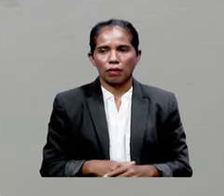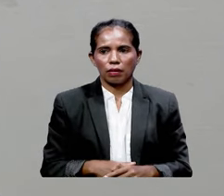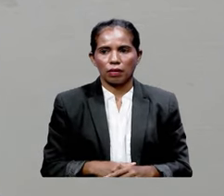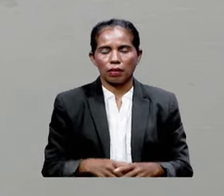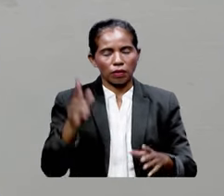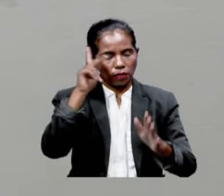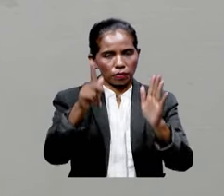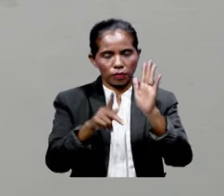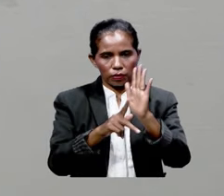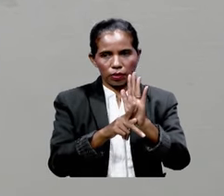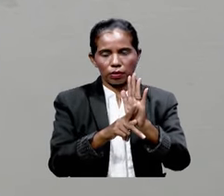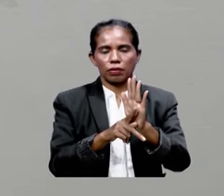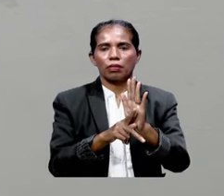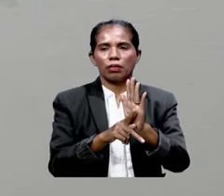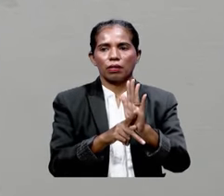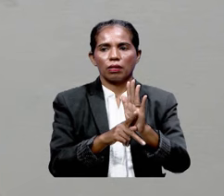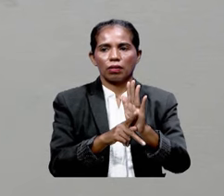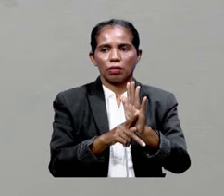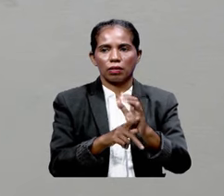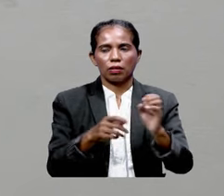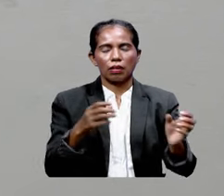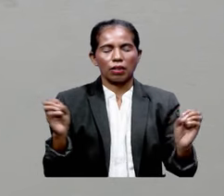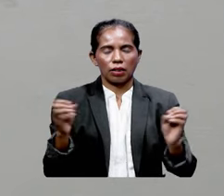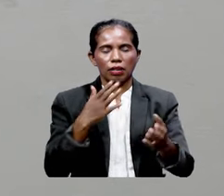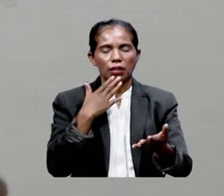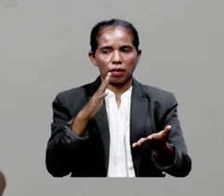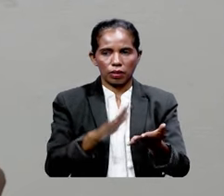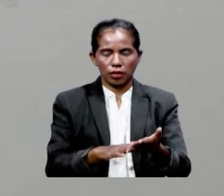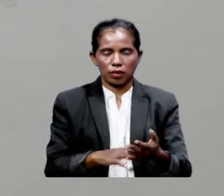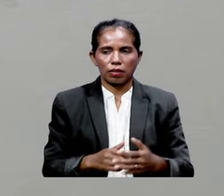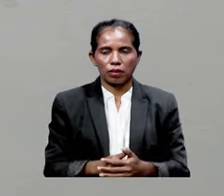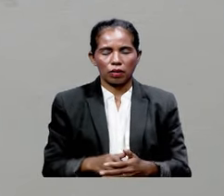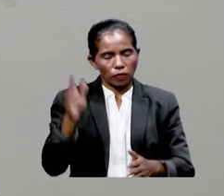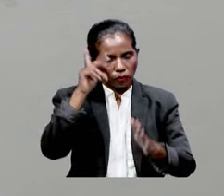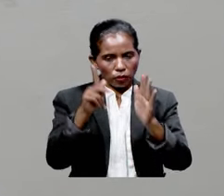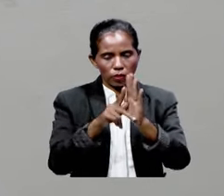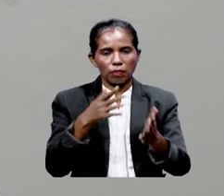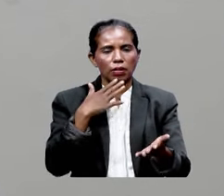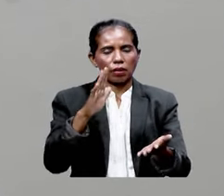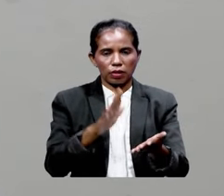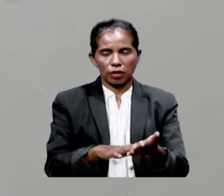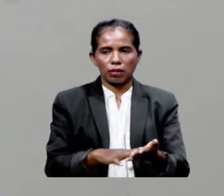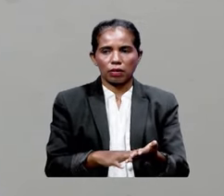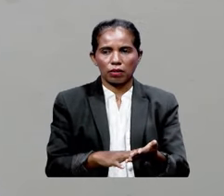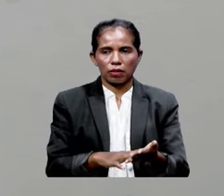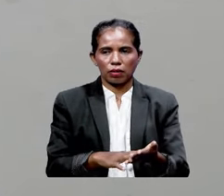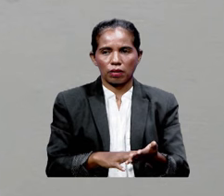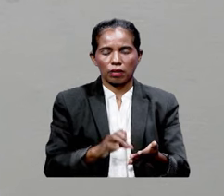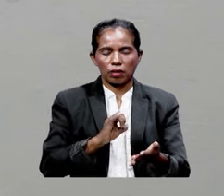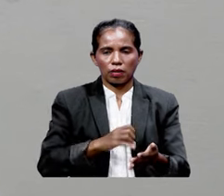foto neve la dun digno e tabe le dian la dun digno neve le how